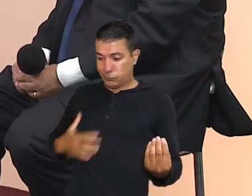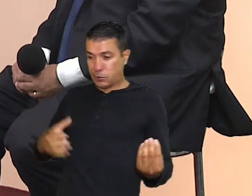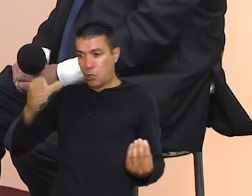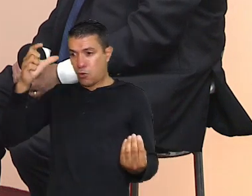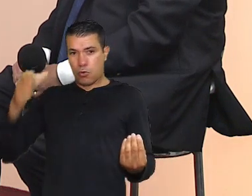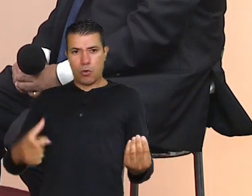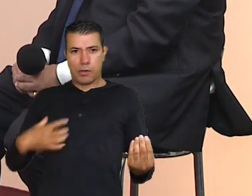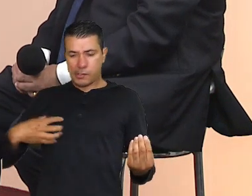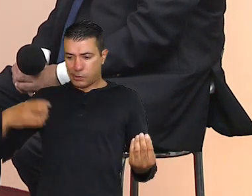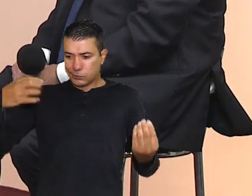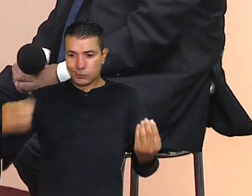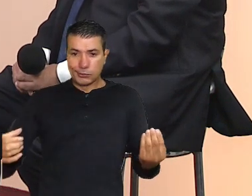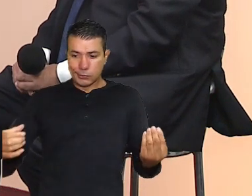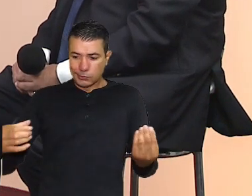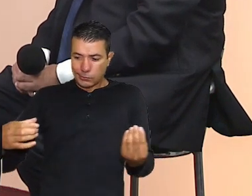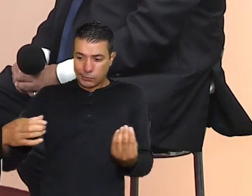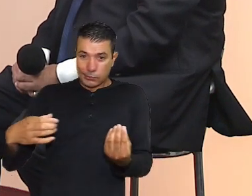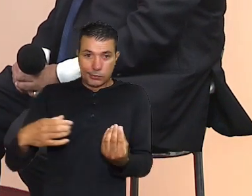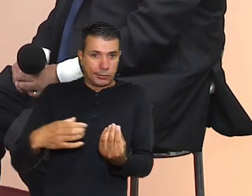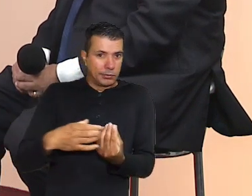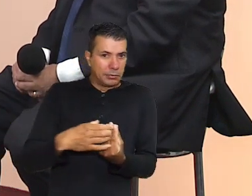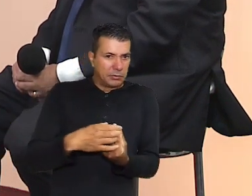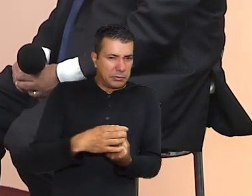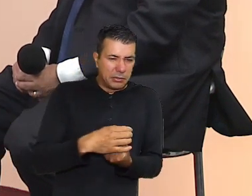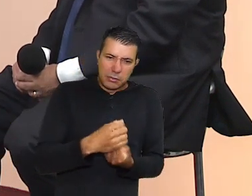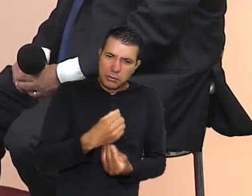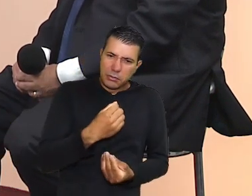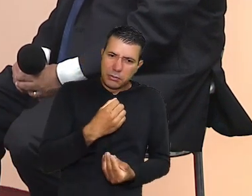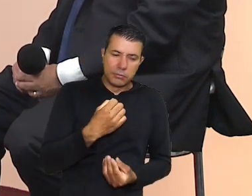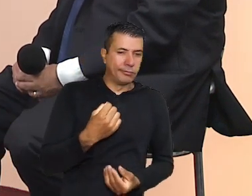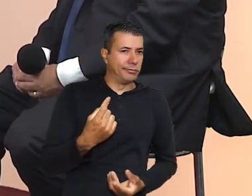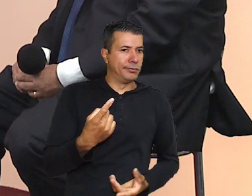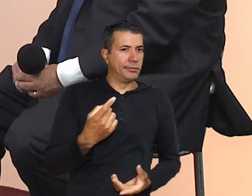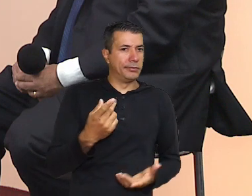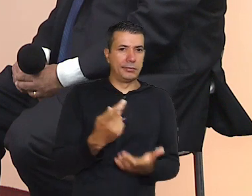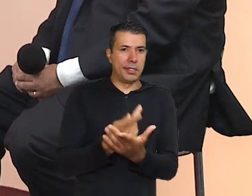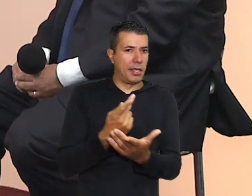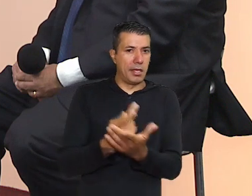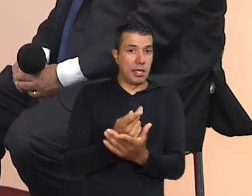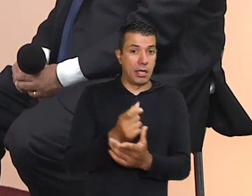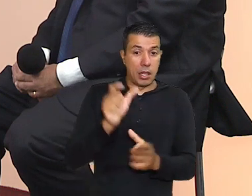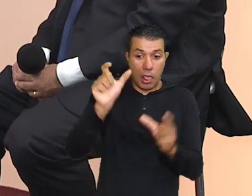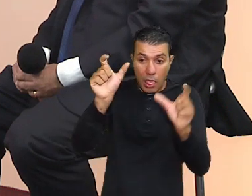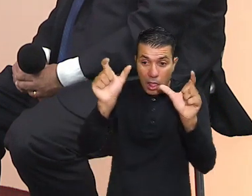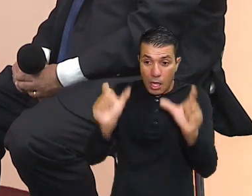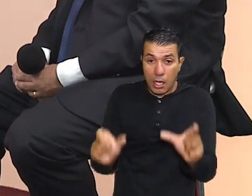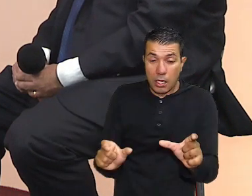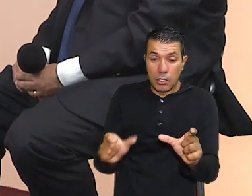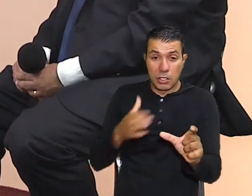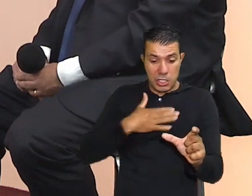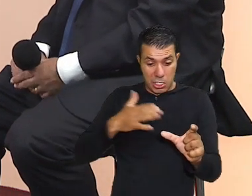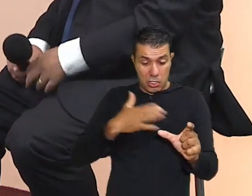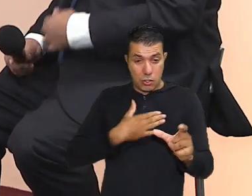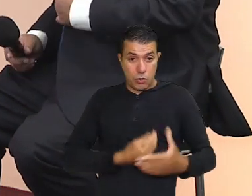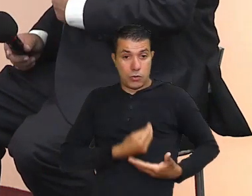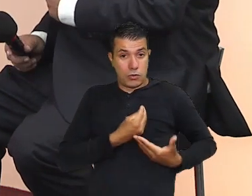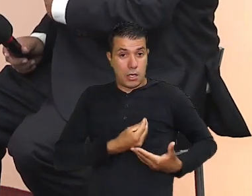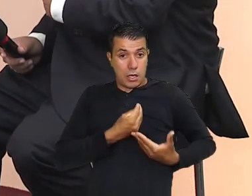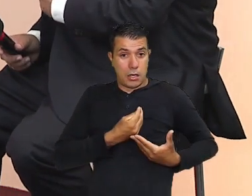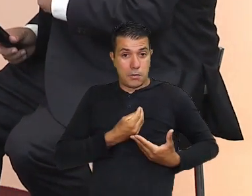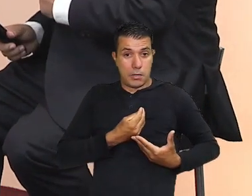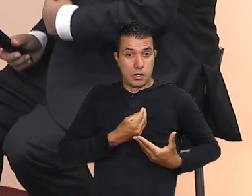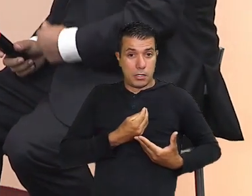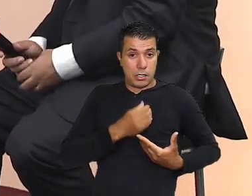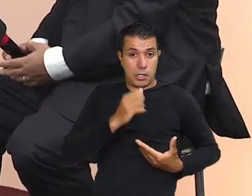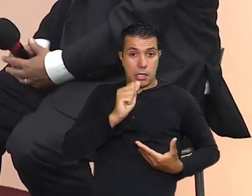alma. A partir de que fomos criados, a partir da criação do homem, ele passou a ser uma alma, ou seja, eu sou uma alma. E nós vamos